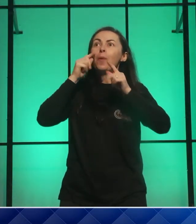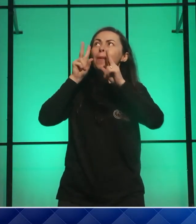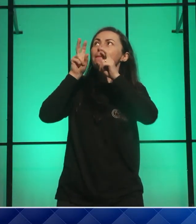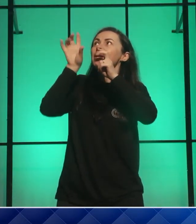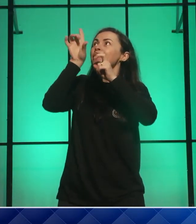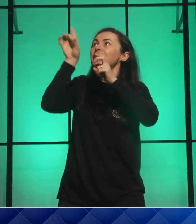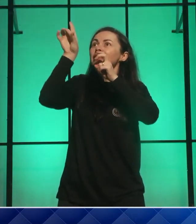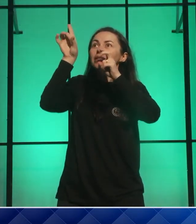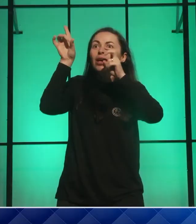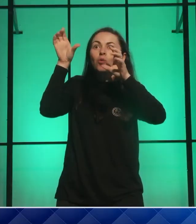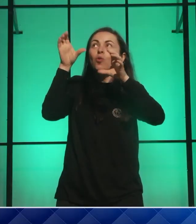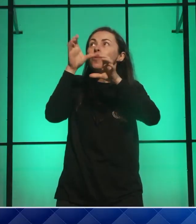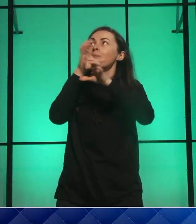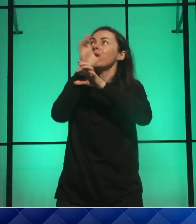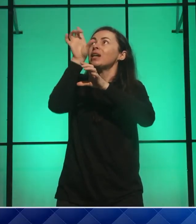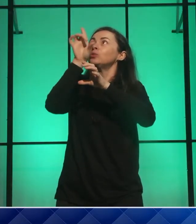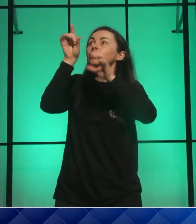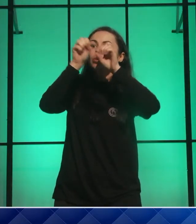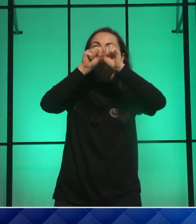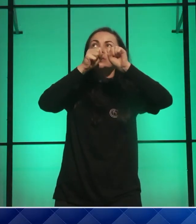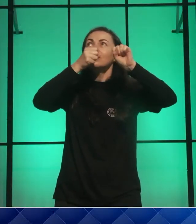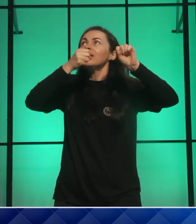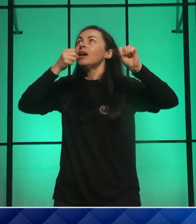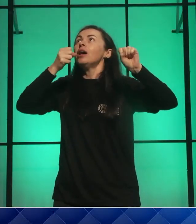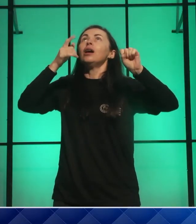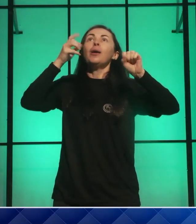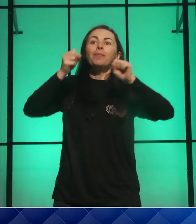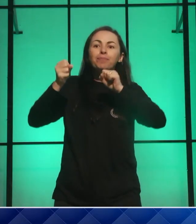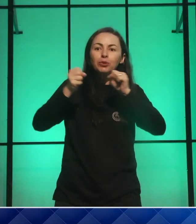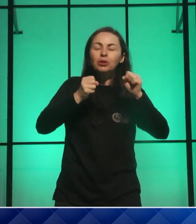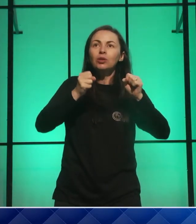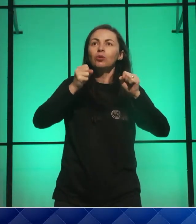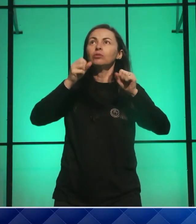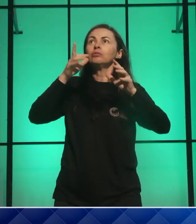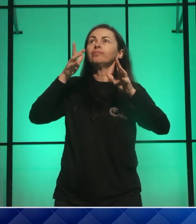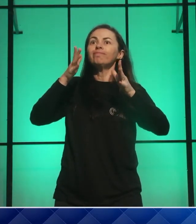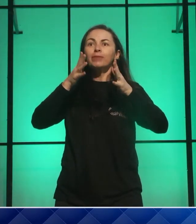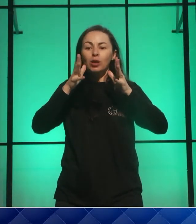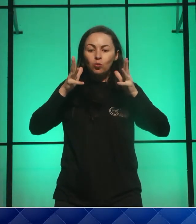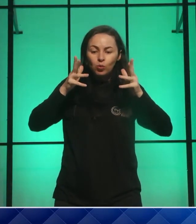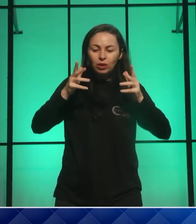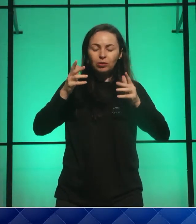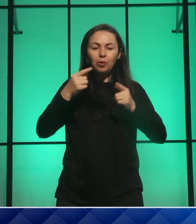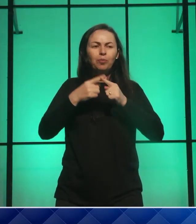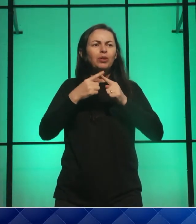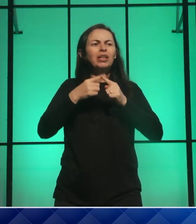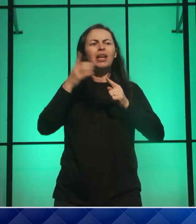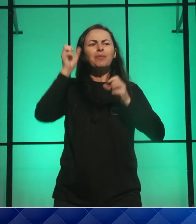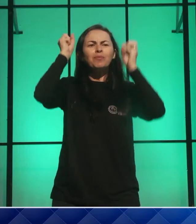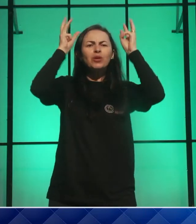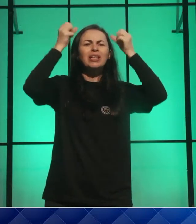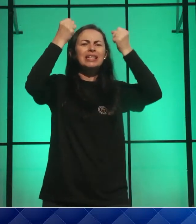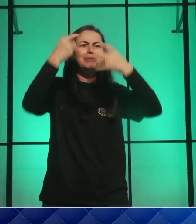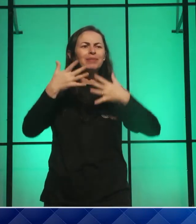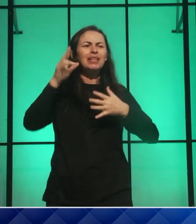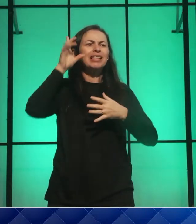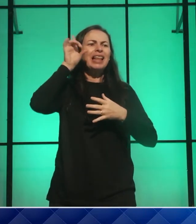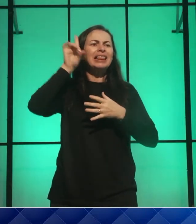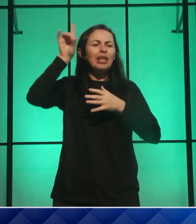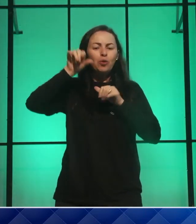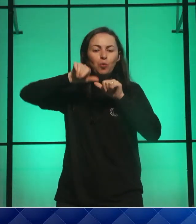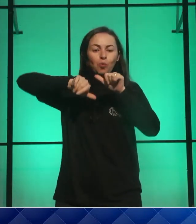dimensão. Então, quando Moisés diz que Deus mudou de ideia, Moisés não estava percebendo que,